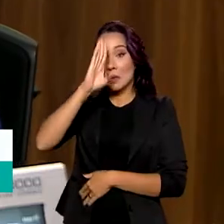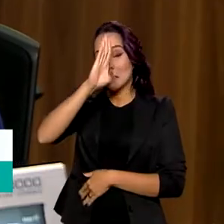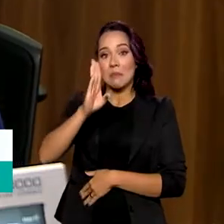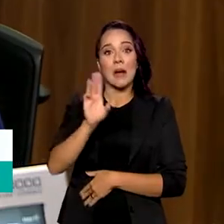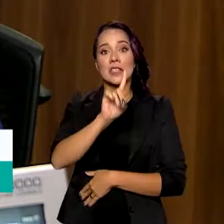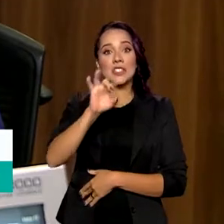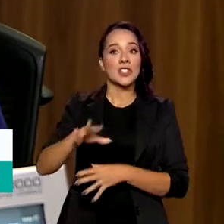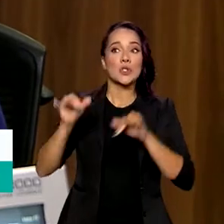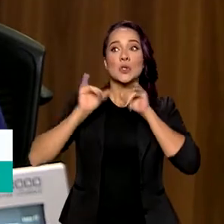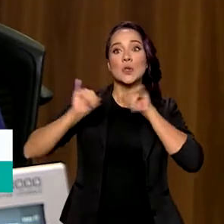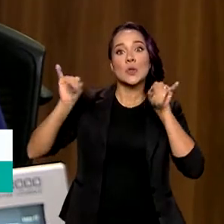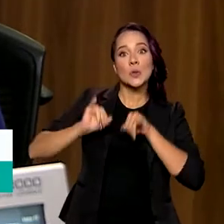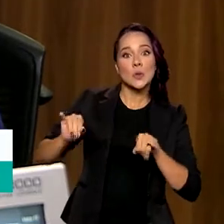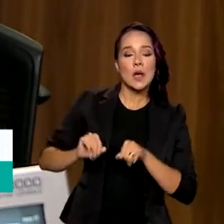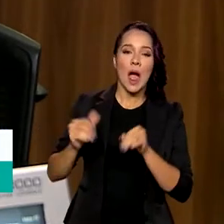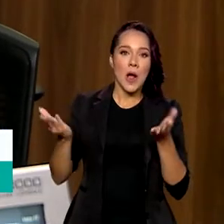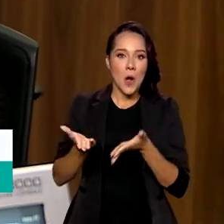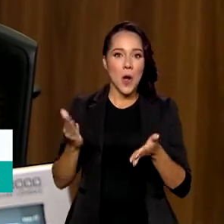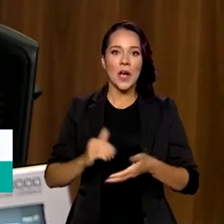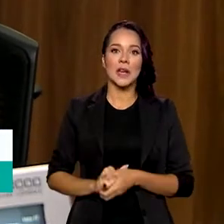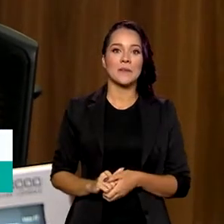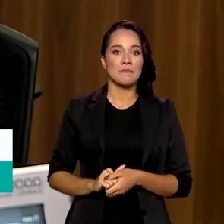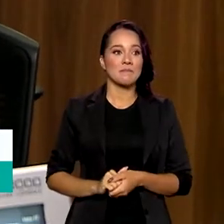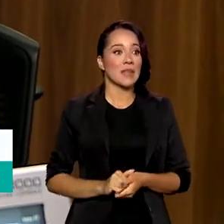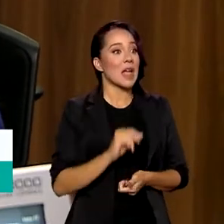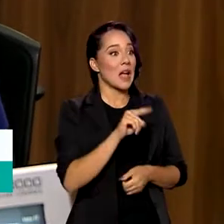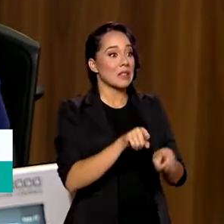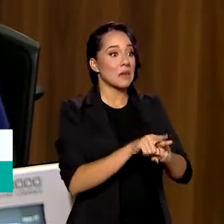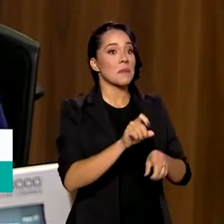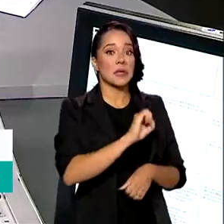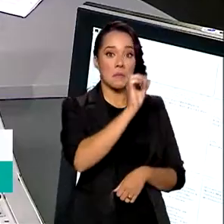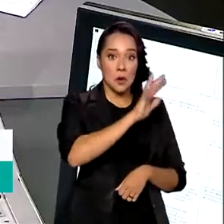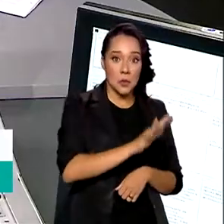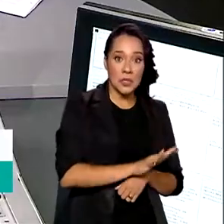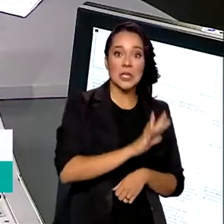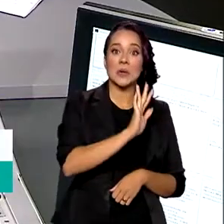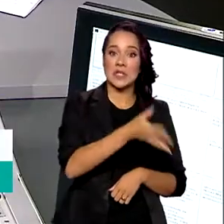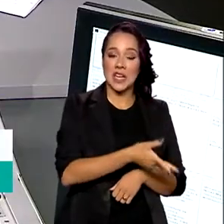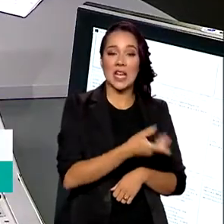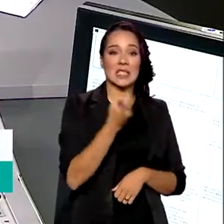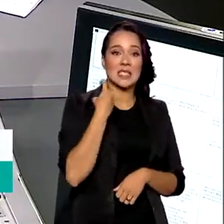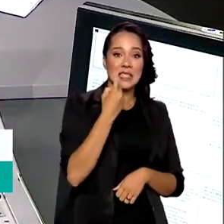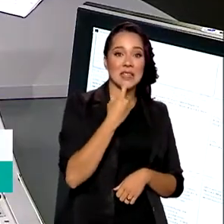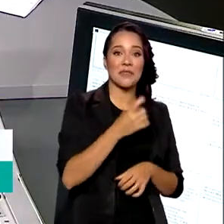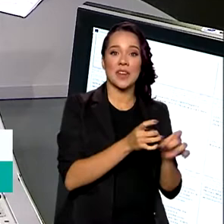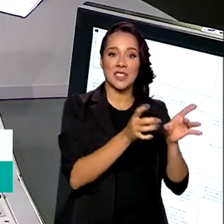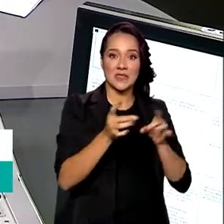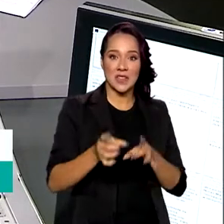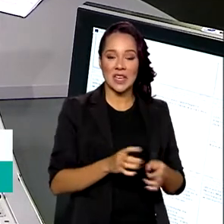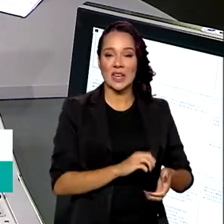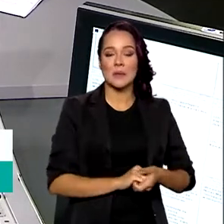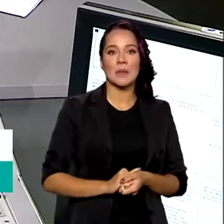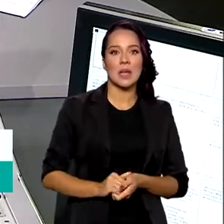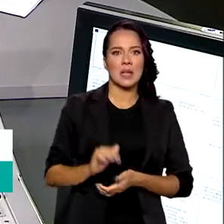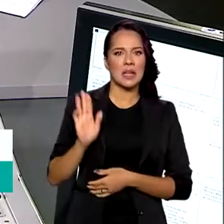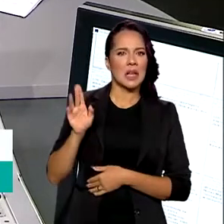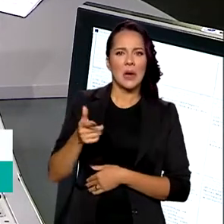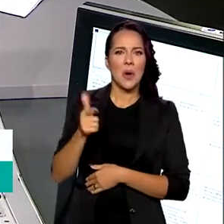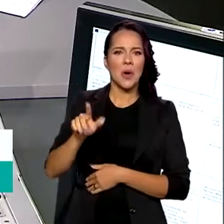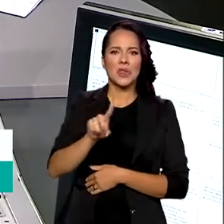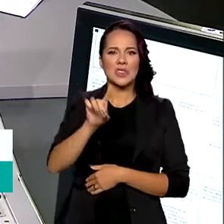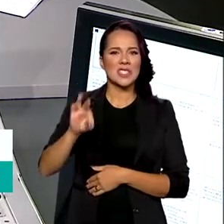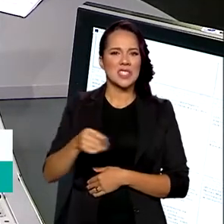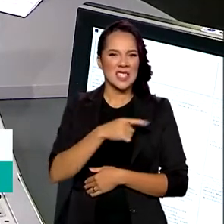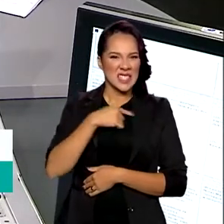promocionais do varejo vão acontecer agora é a tela que frase aí também que agora já foi incorporada na singu usei que é uma data que era tipicamente